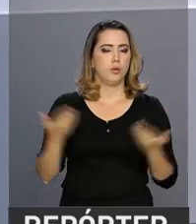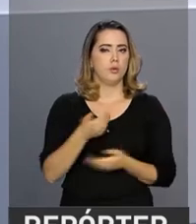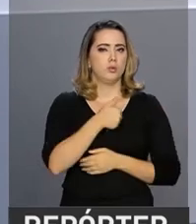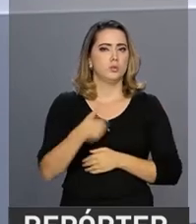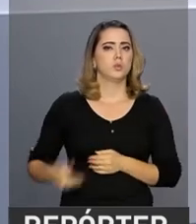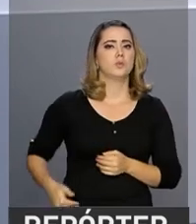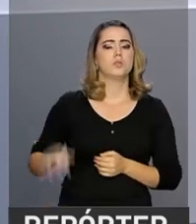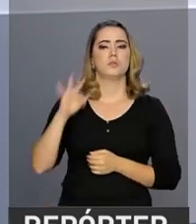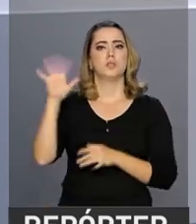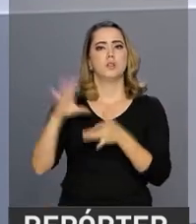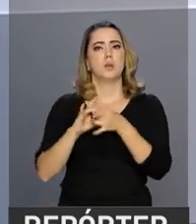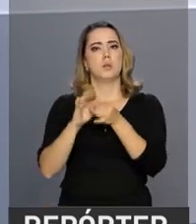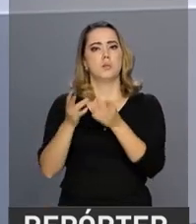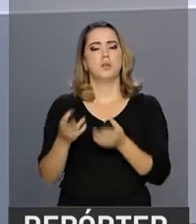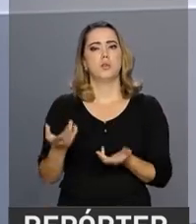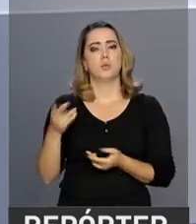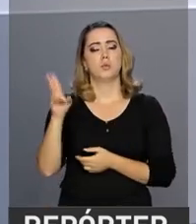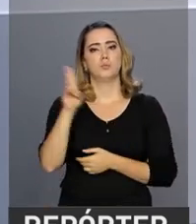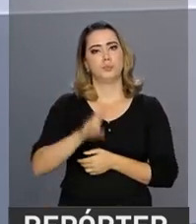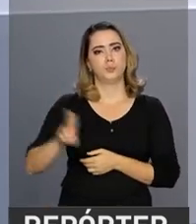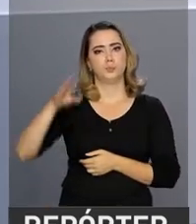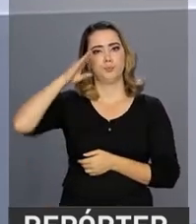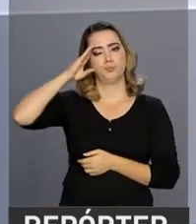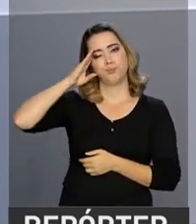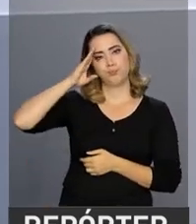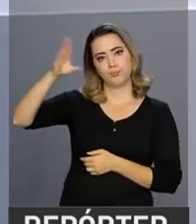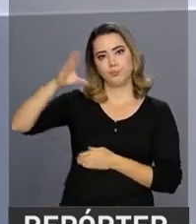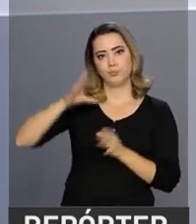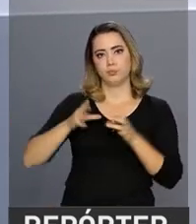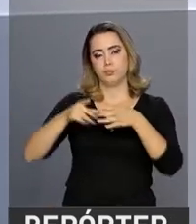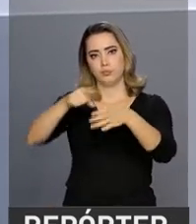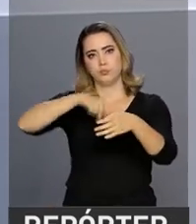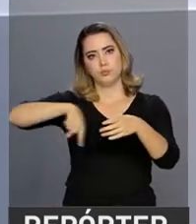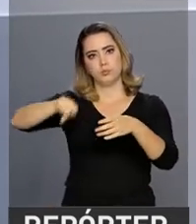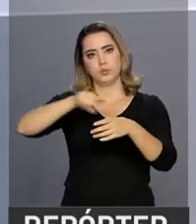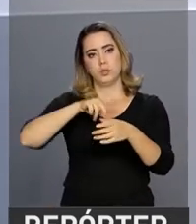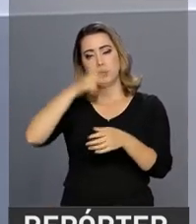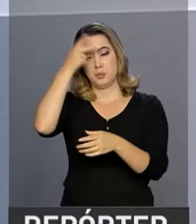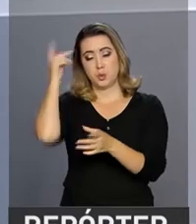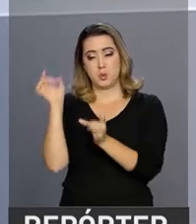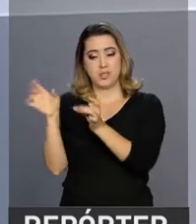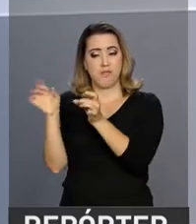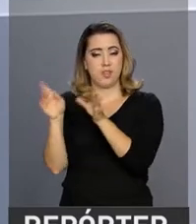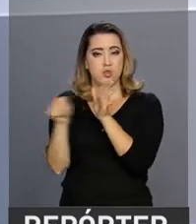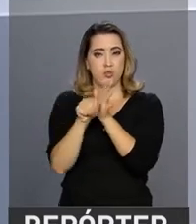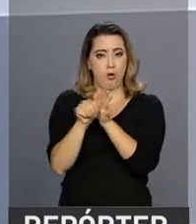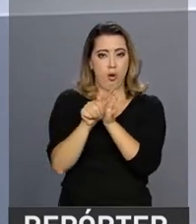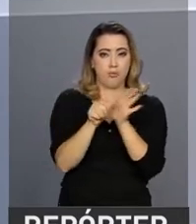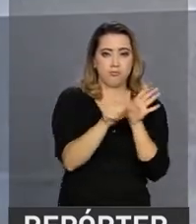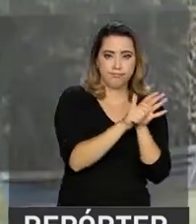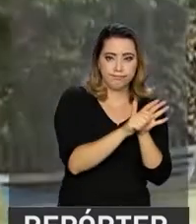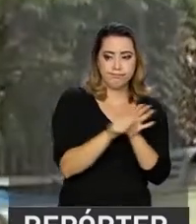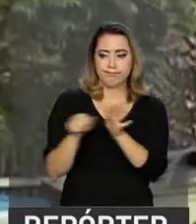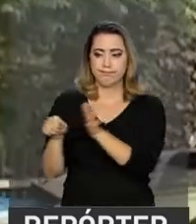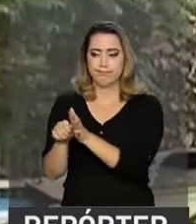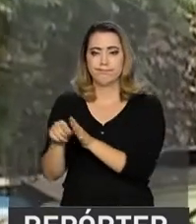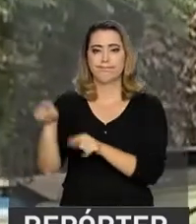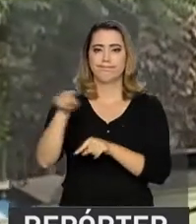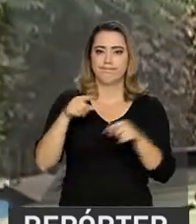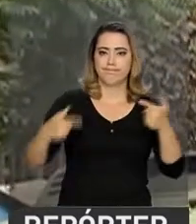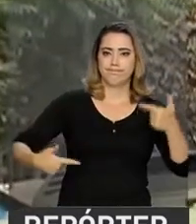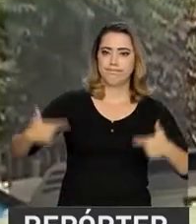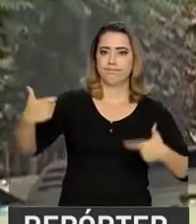governo federal autorizou o uso das Forças Armadas para um cerco aos traficantes da favela da Rocinha, no Rio de Janeiro. O deslocamento dos